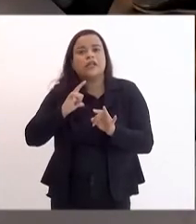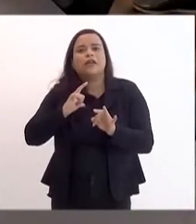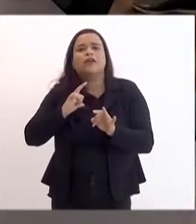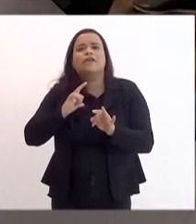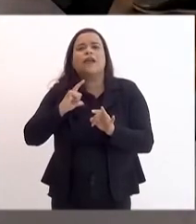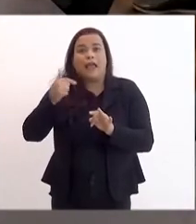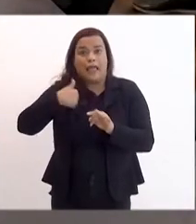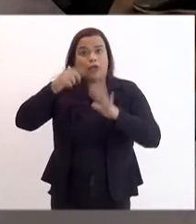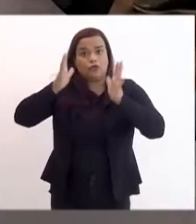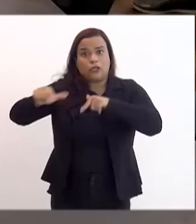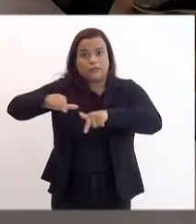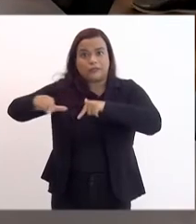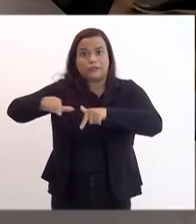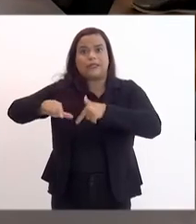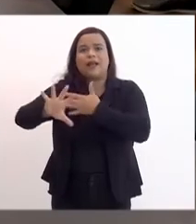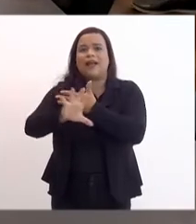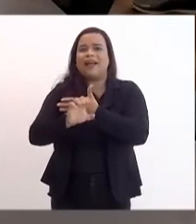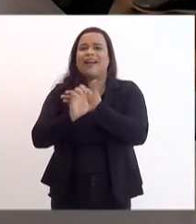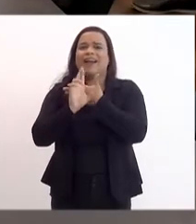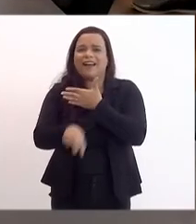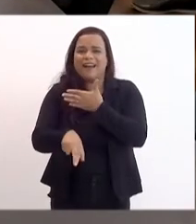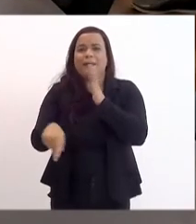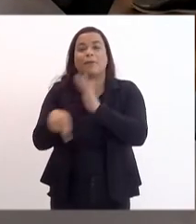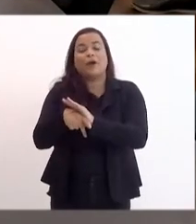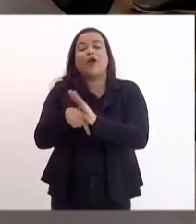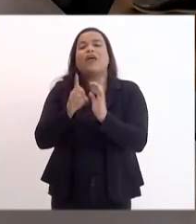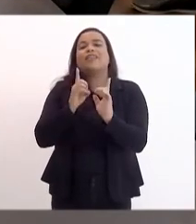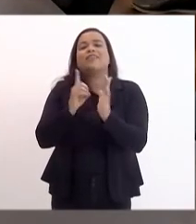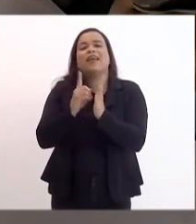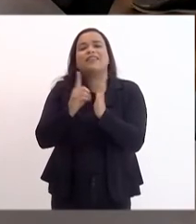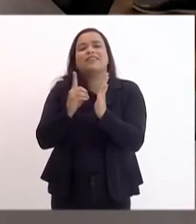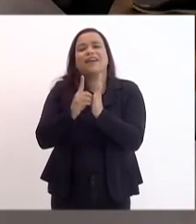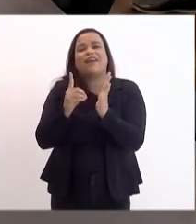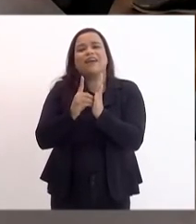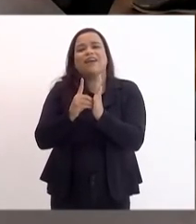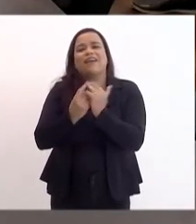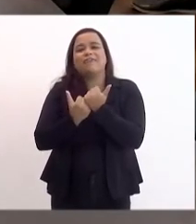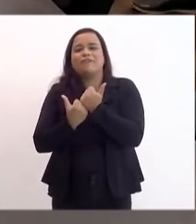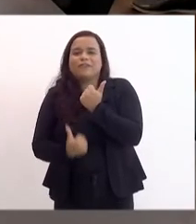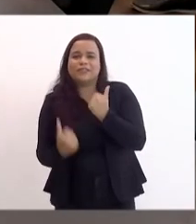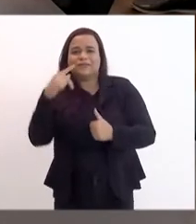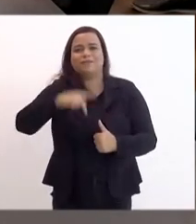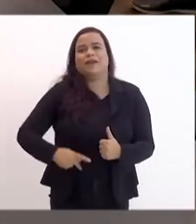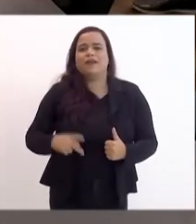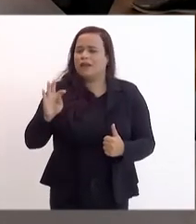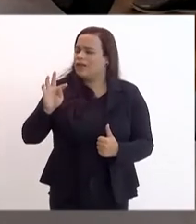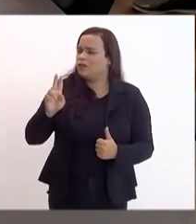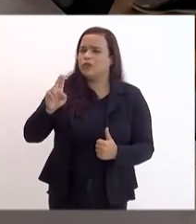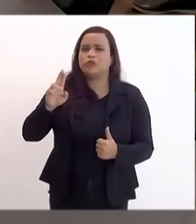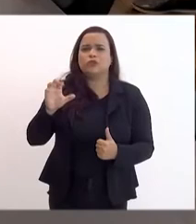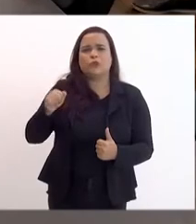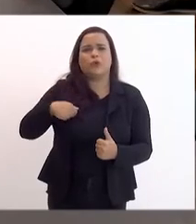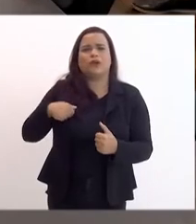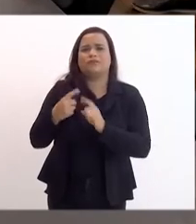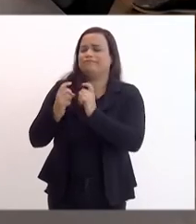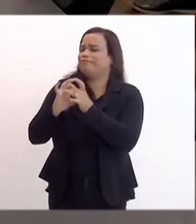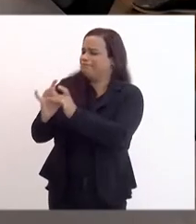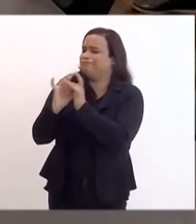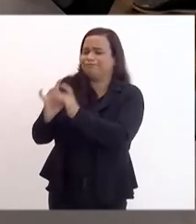do Detran. Opa. O vice-presidente do Detran na época era o nosso querido Tutuca Pai. Era o pai, o